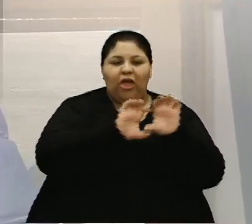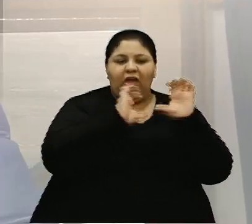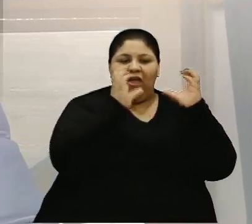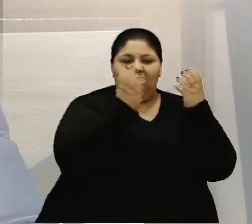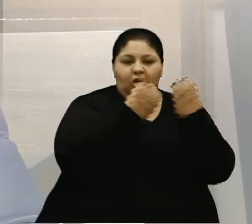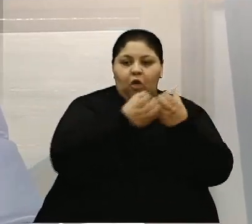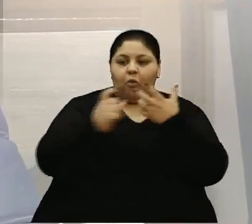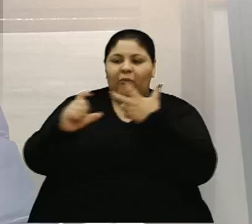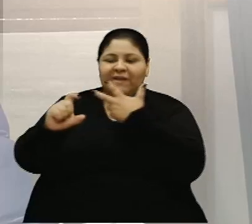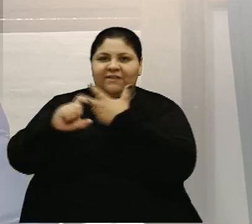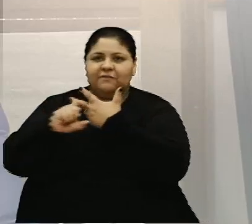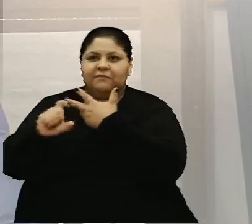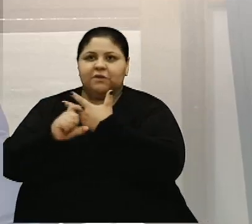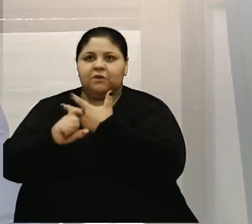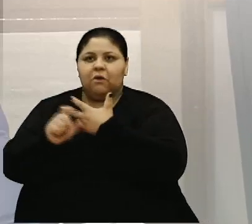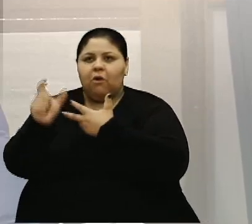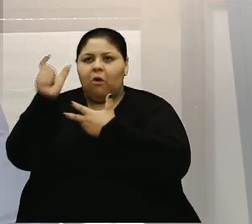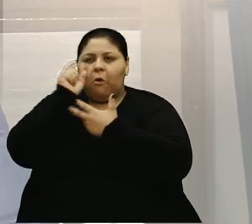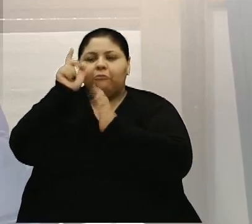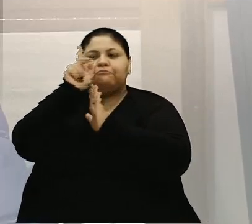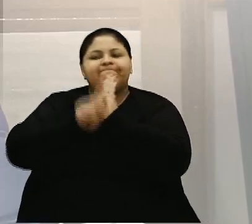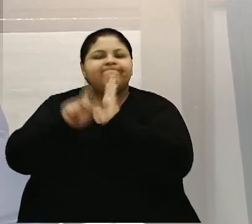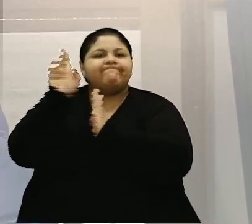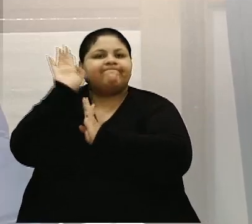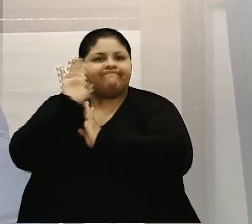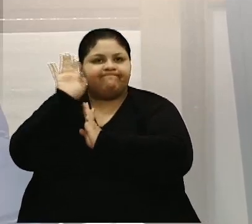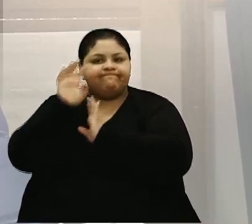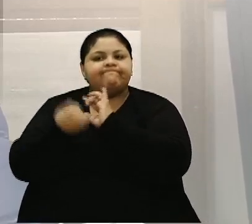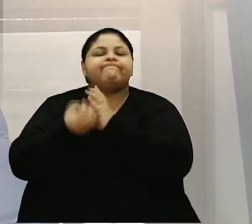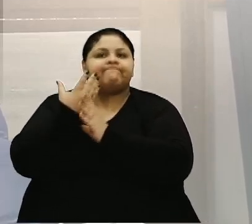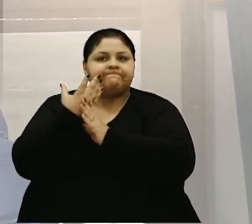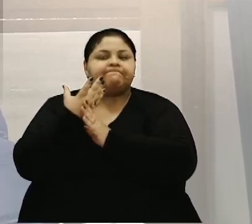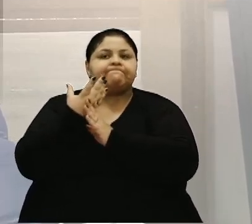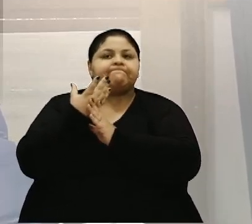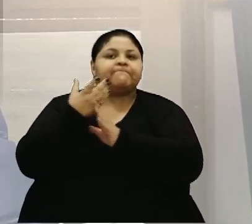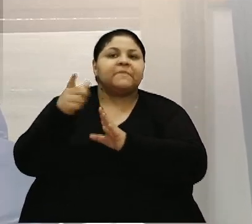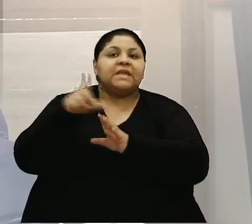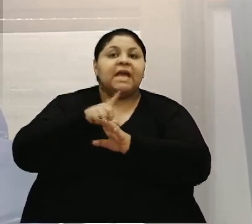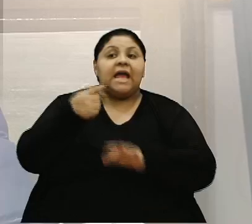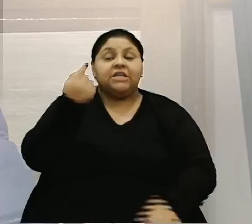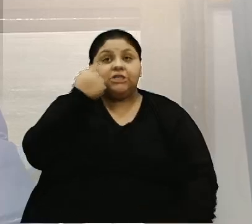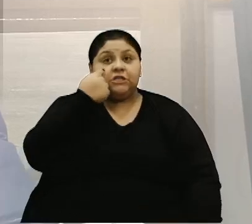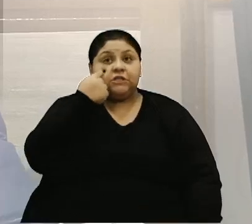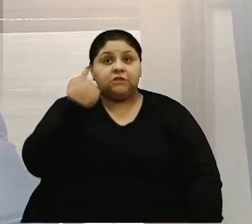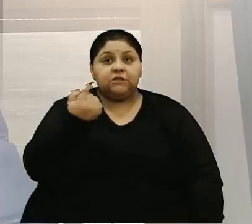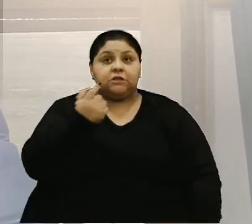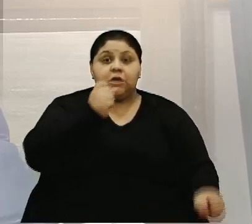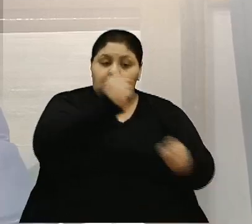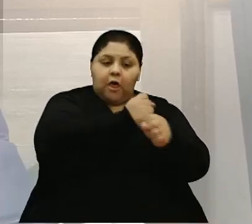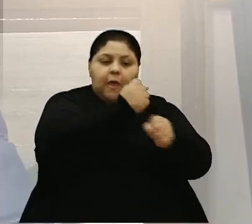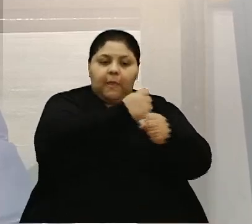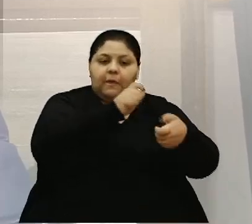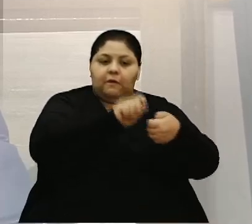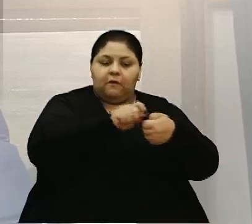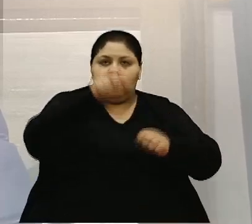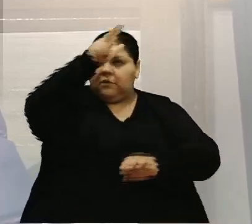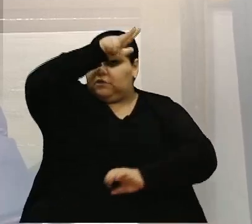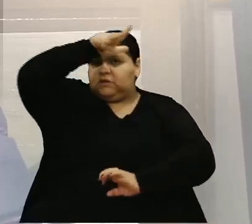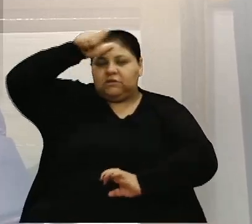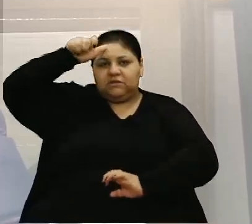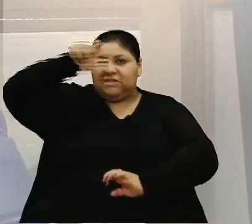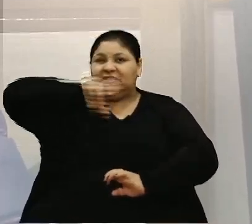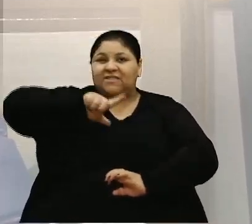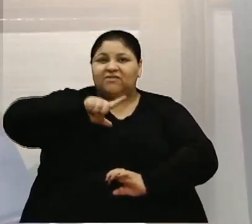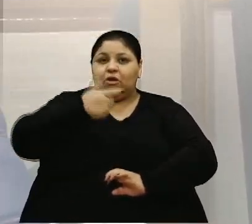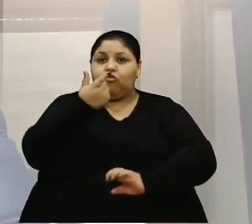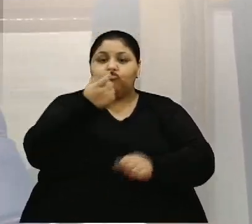o executivo, olha quantos projetos bacanas vão surgindo, né? A gente vê aí que a reforma vai ser feita, o município não vai ter esse